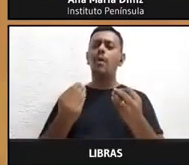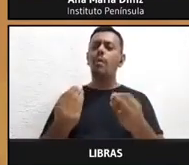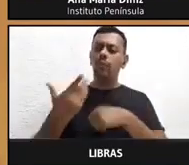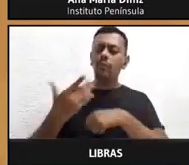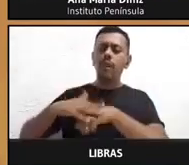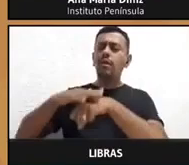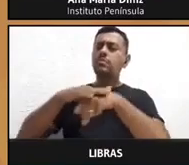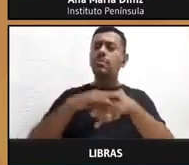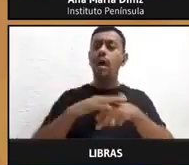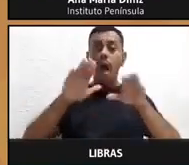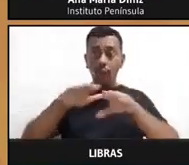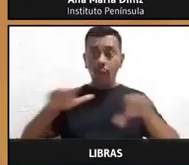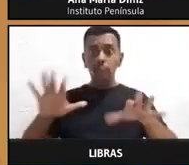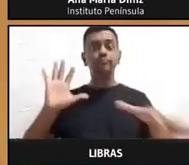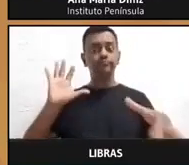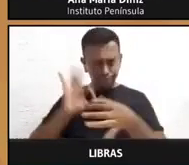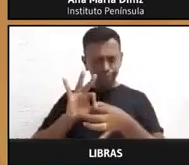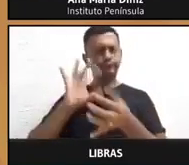se engajem.